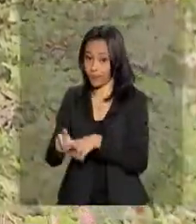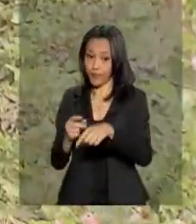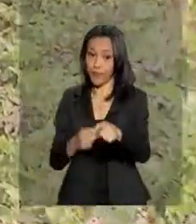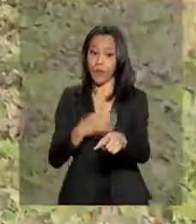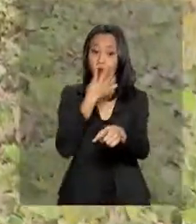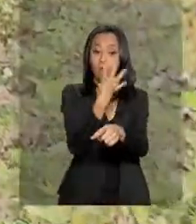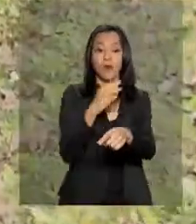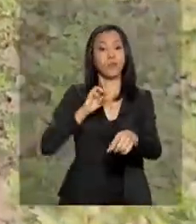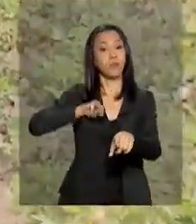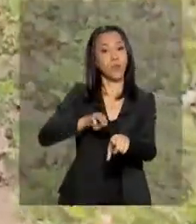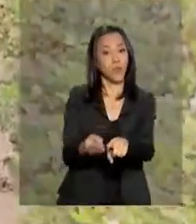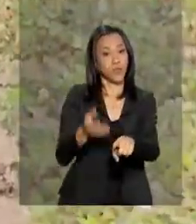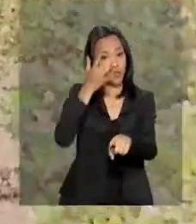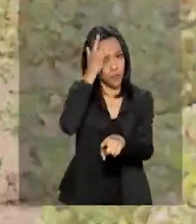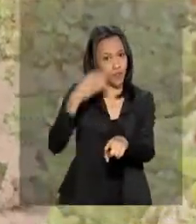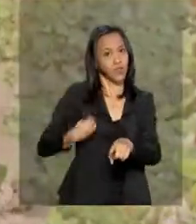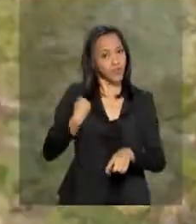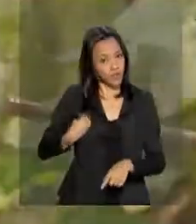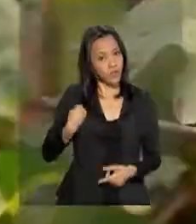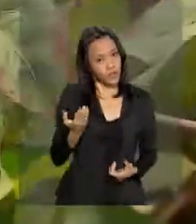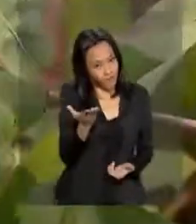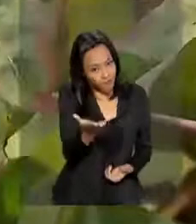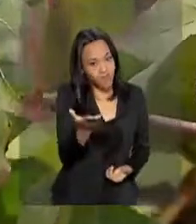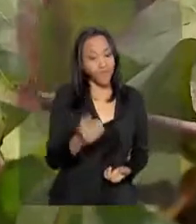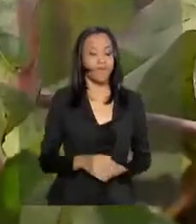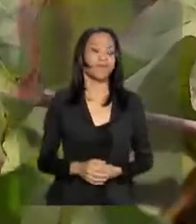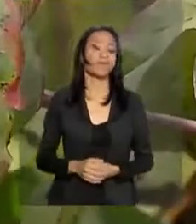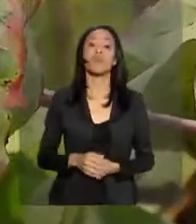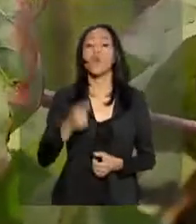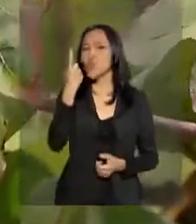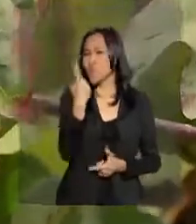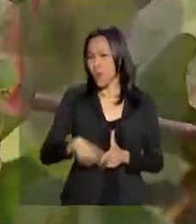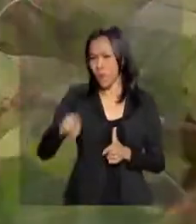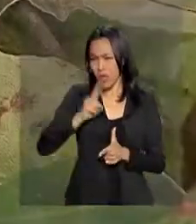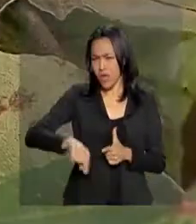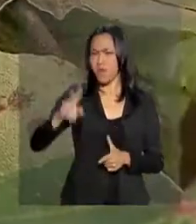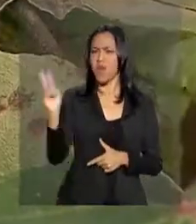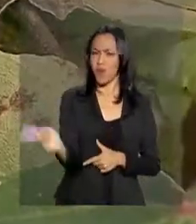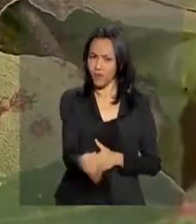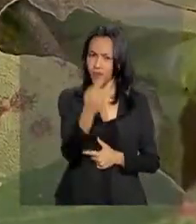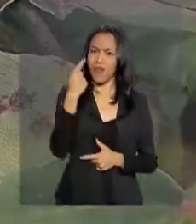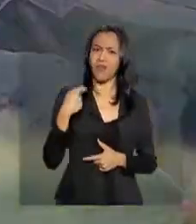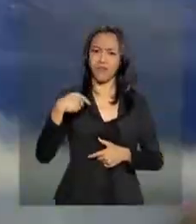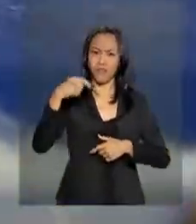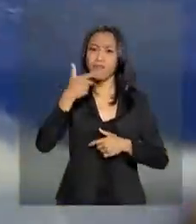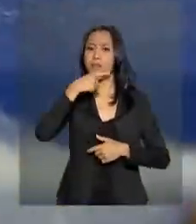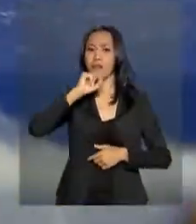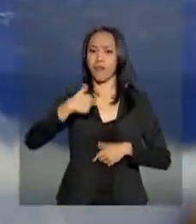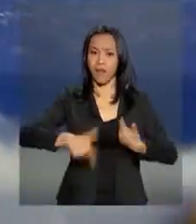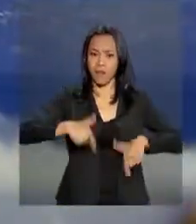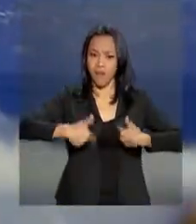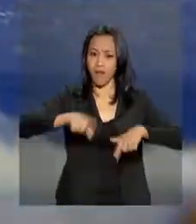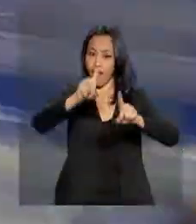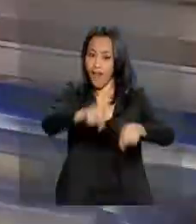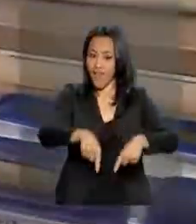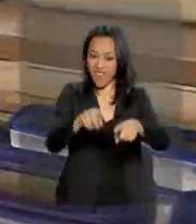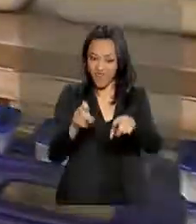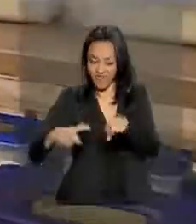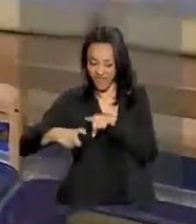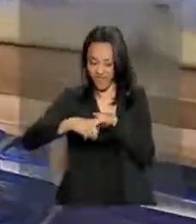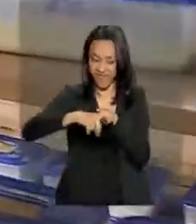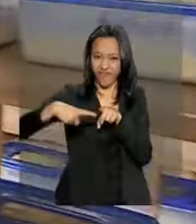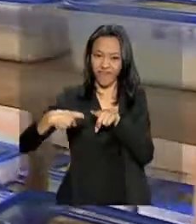de pessoas vivendo dessa atividade. Um dos problemas enfrentados pelos produtores de algodão são as pragas. Com